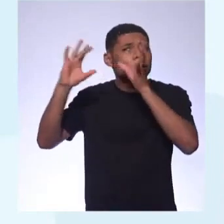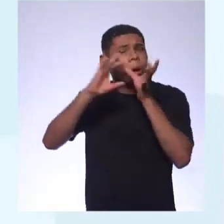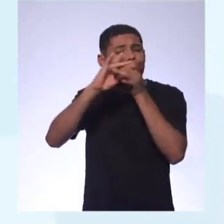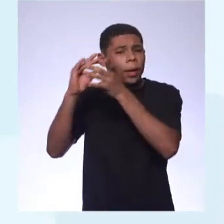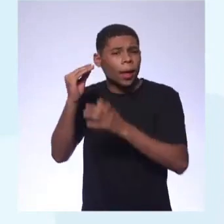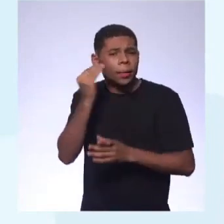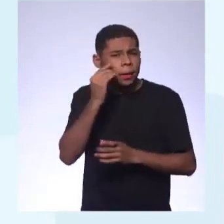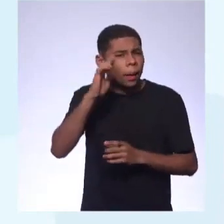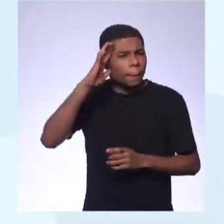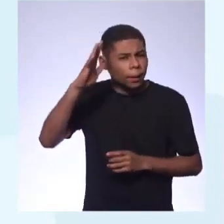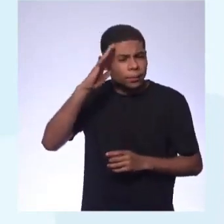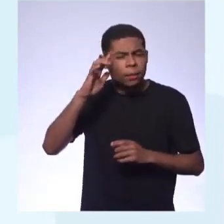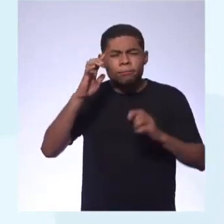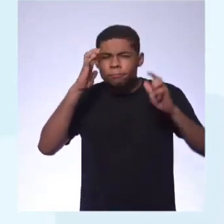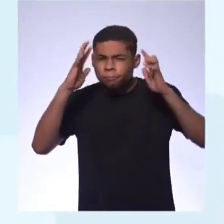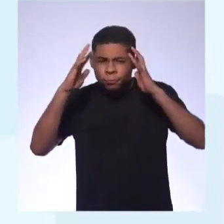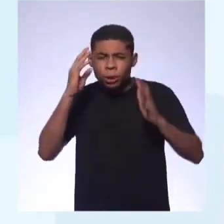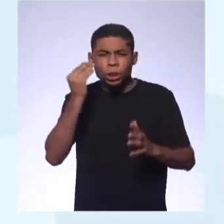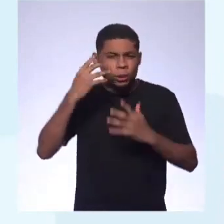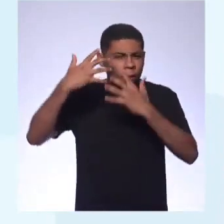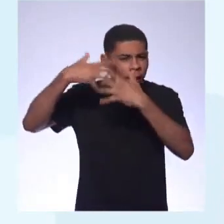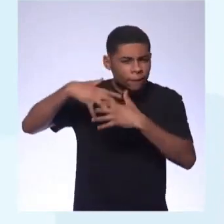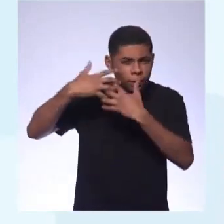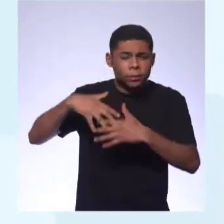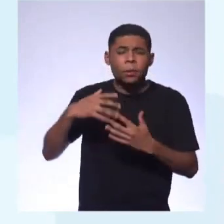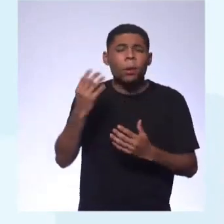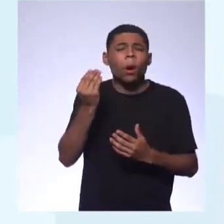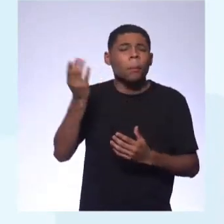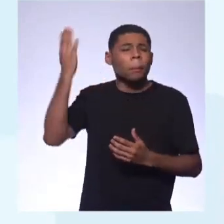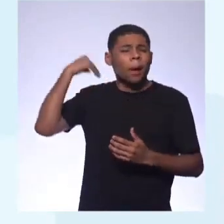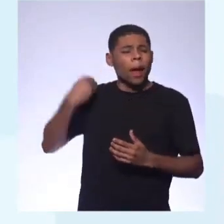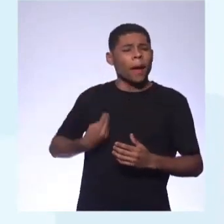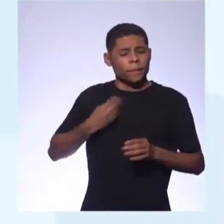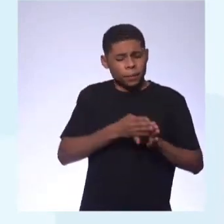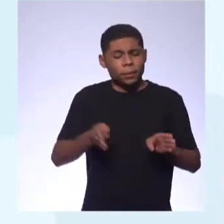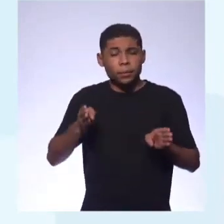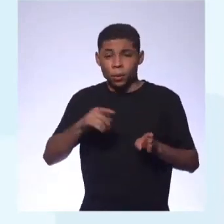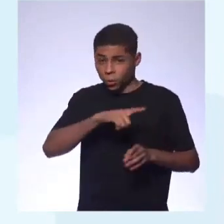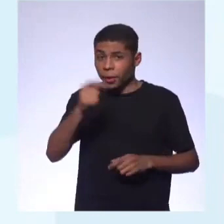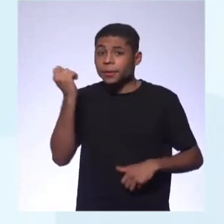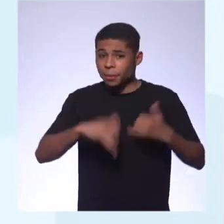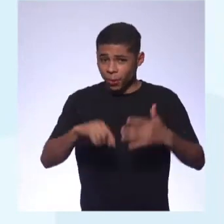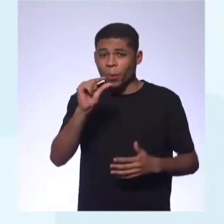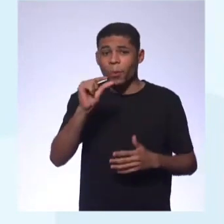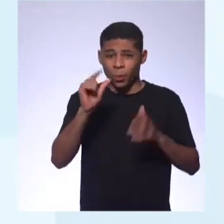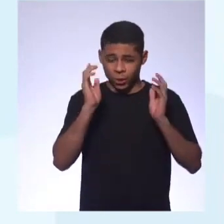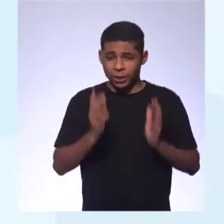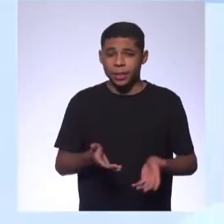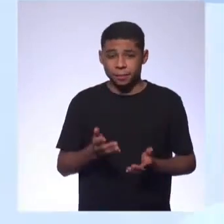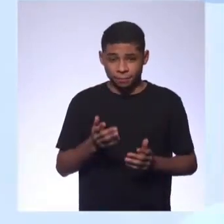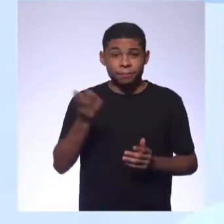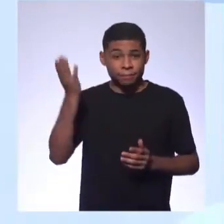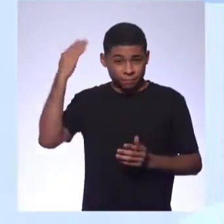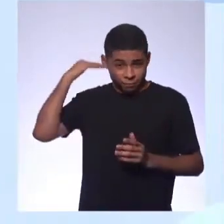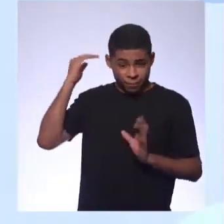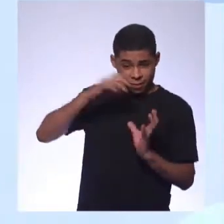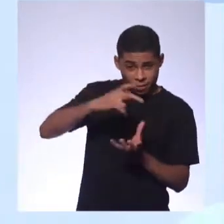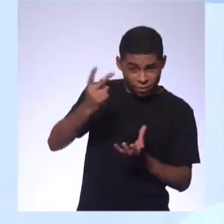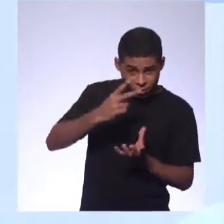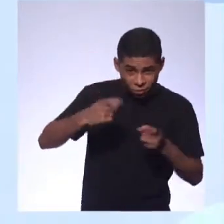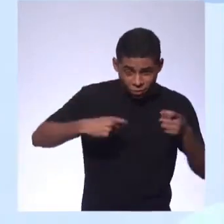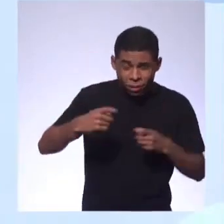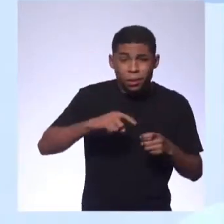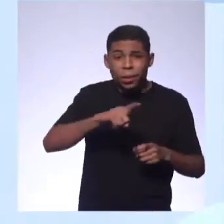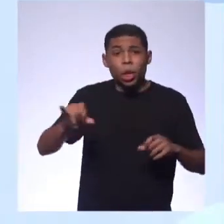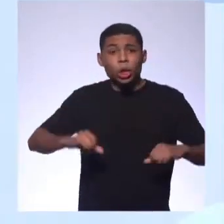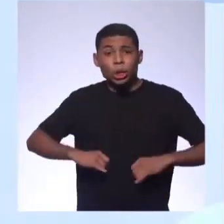vai pensando nisso, refletindo durante a... Como que era essa vida? Eu acho que a gente conseguiu trazer um pouco isso, né? De quem estava na guerra lá, literalmente, e quem